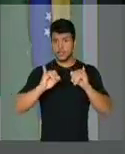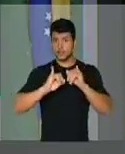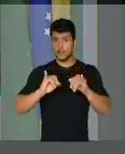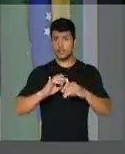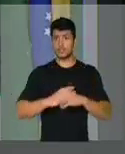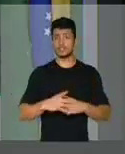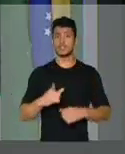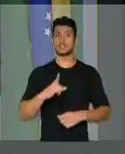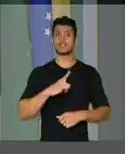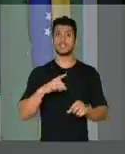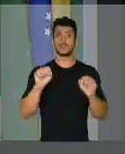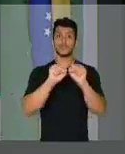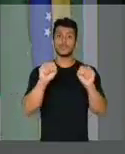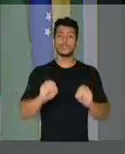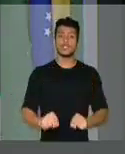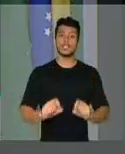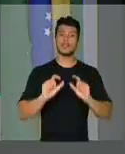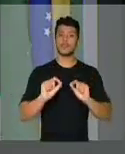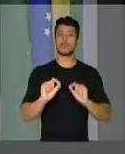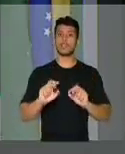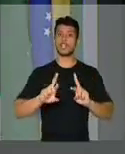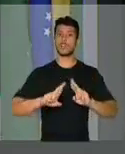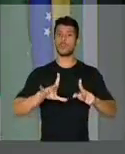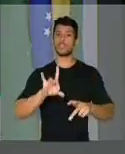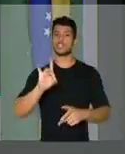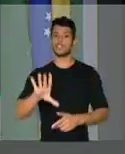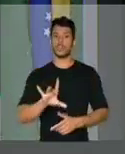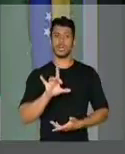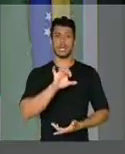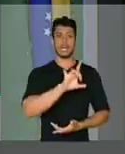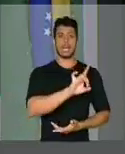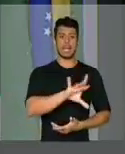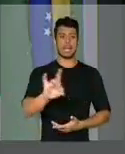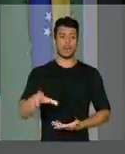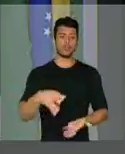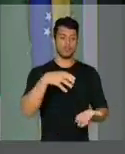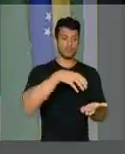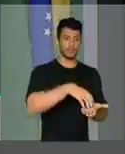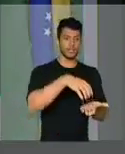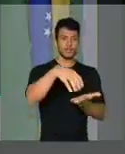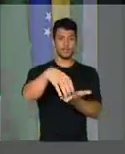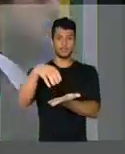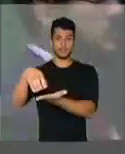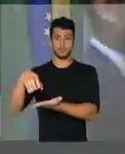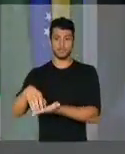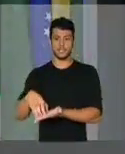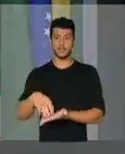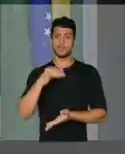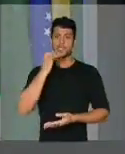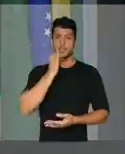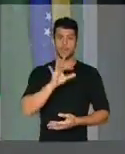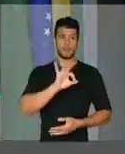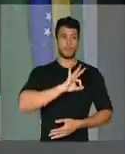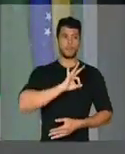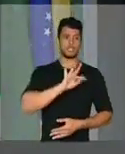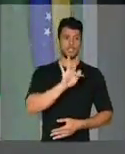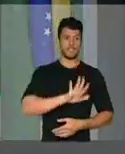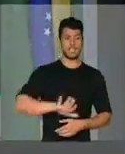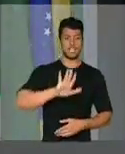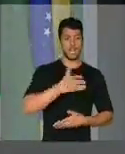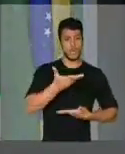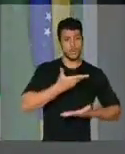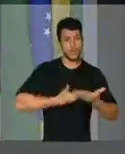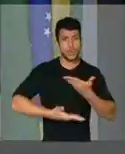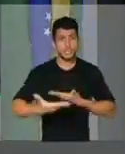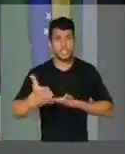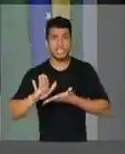O sistema deixa de ser uma ilha, onde a Polícia Federal não compartilha as informações para a